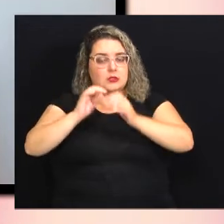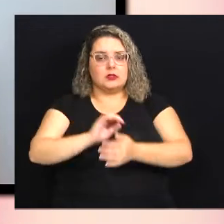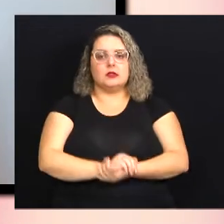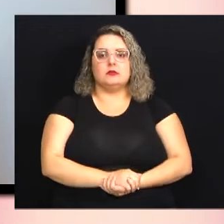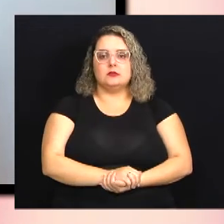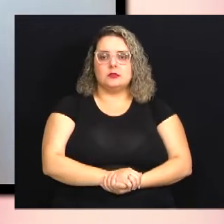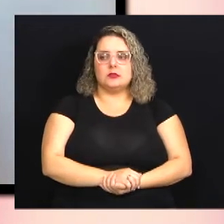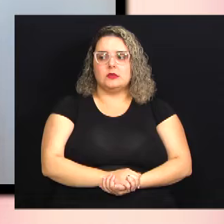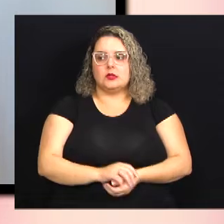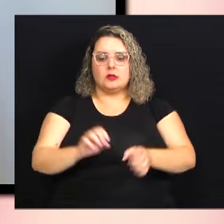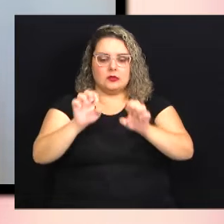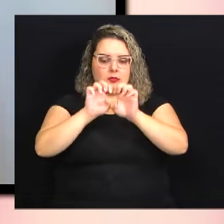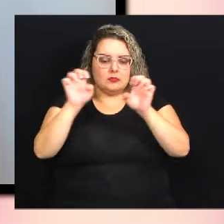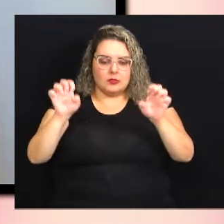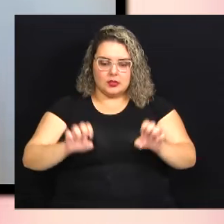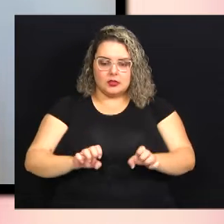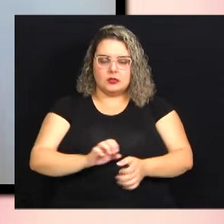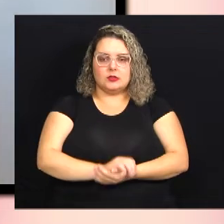uma estrutura assim